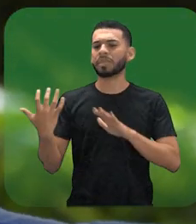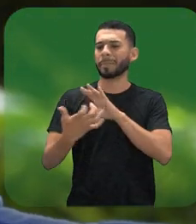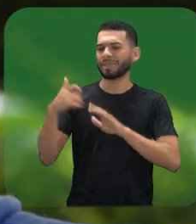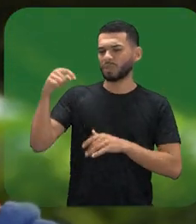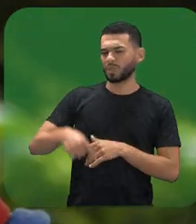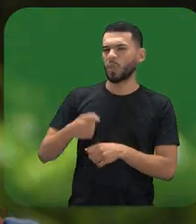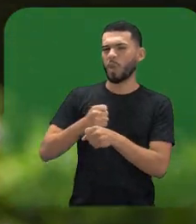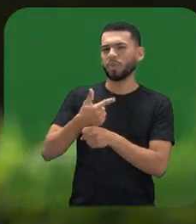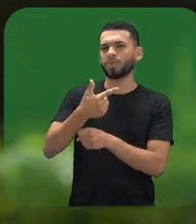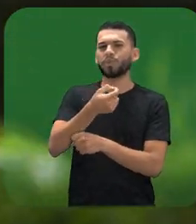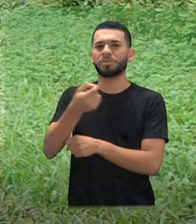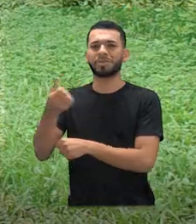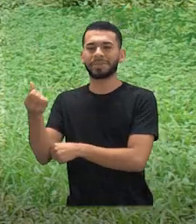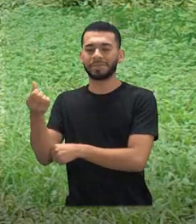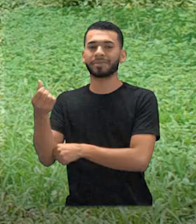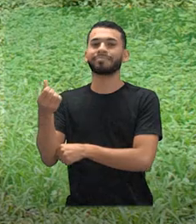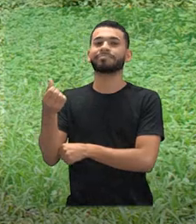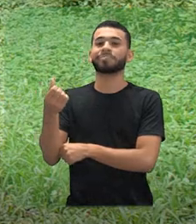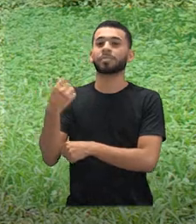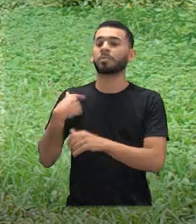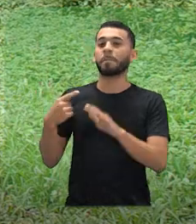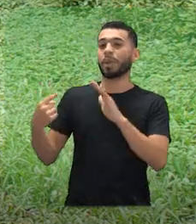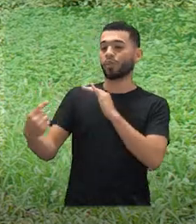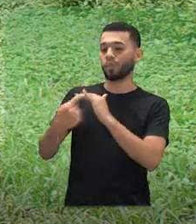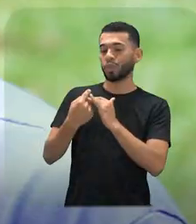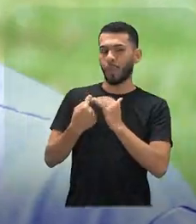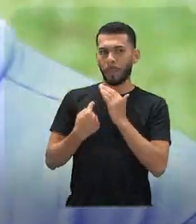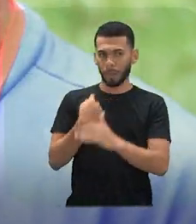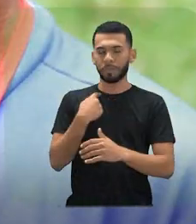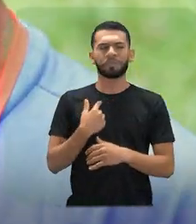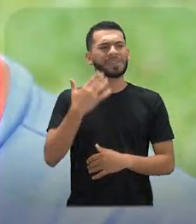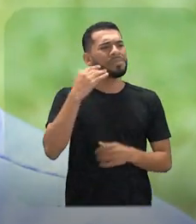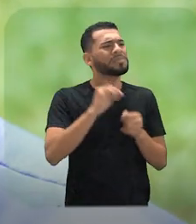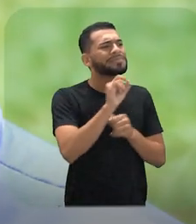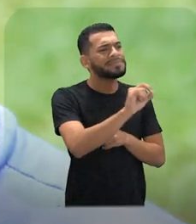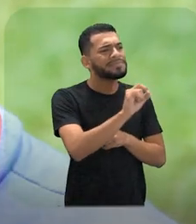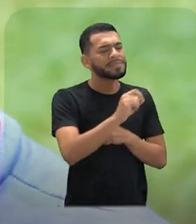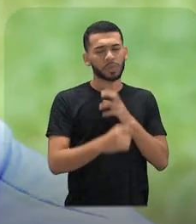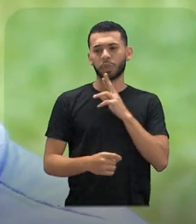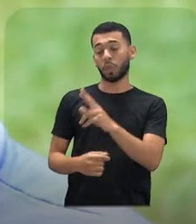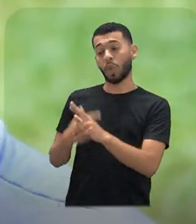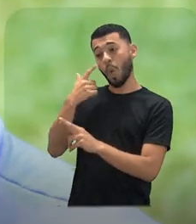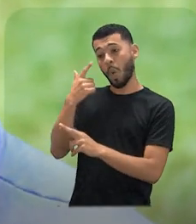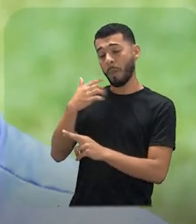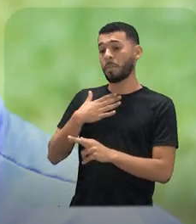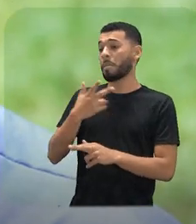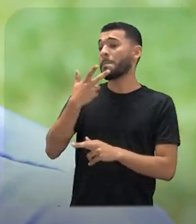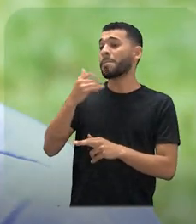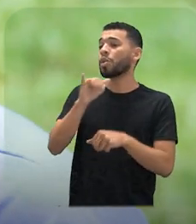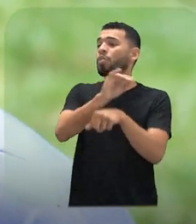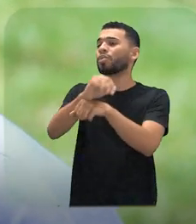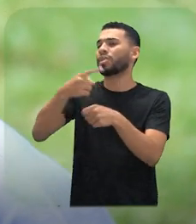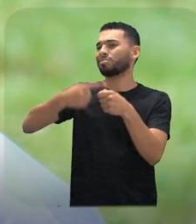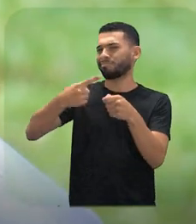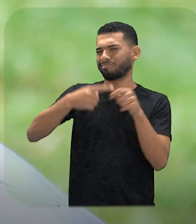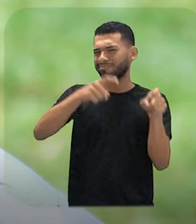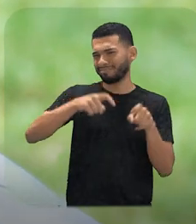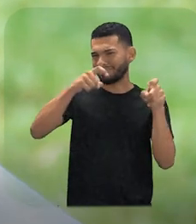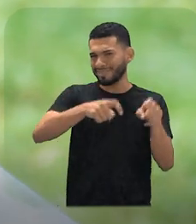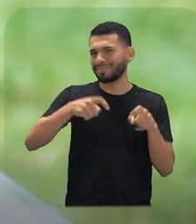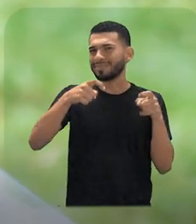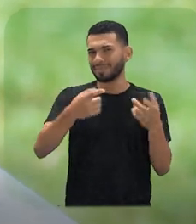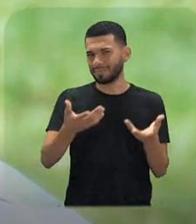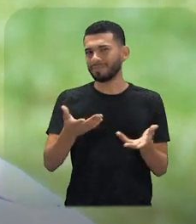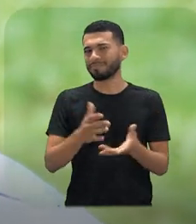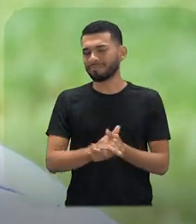na época, em 2006. Aí que quando perguntaram a mim o que eu sabia fazer, eu digo, olha, eu sou filho de parceleiro, moro em